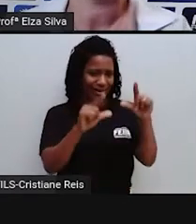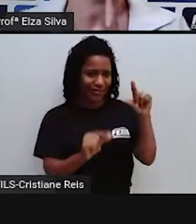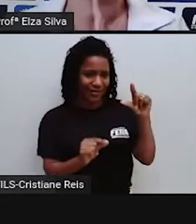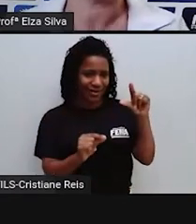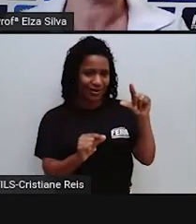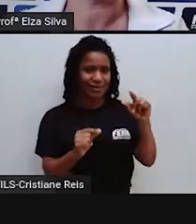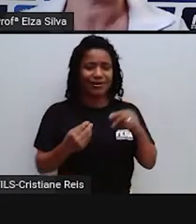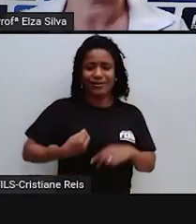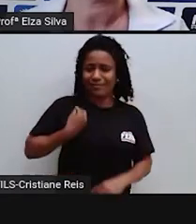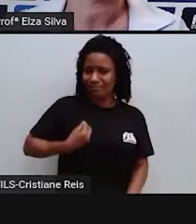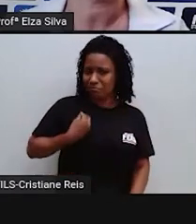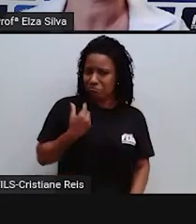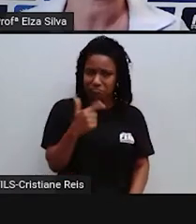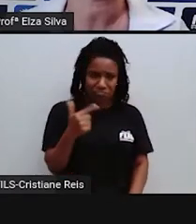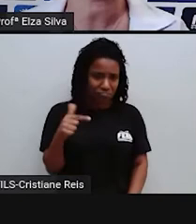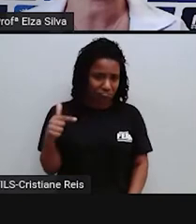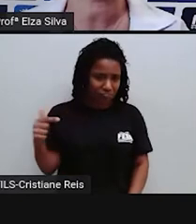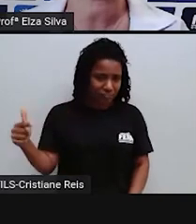A